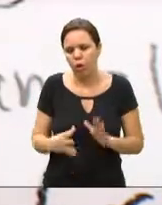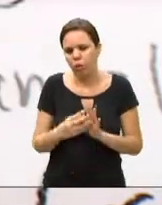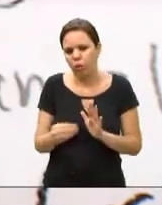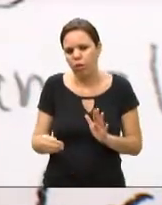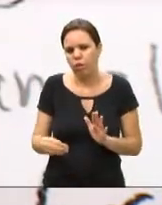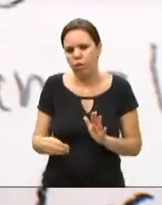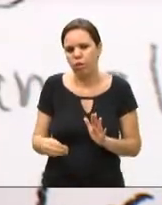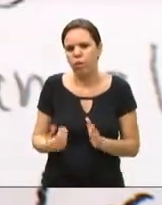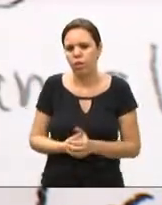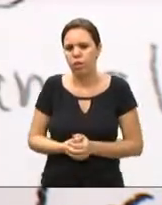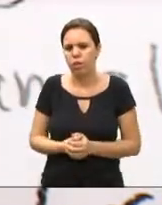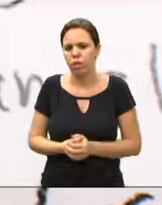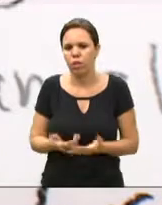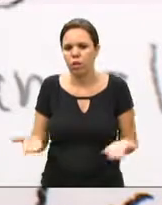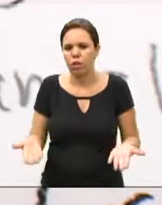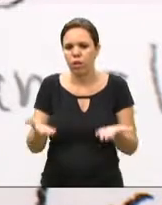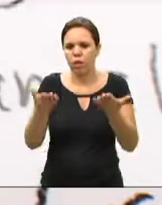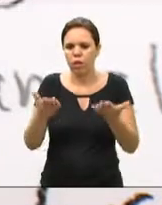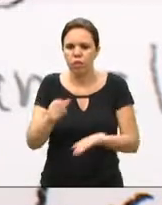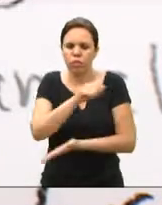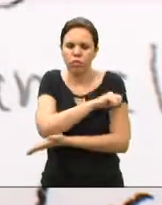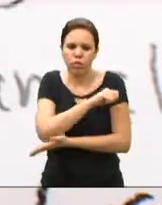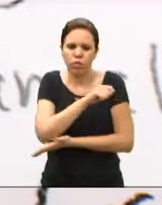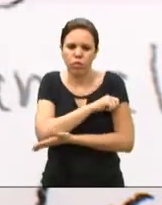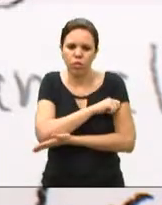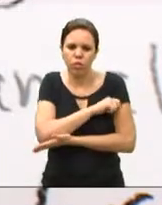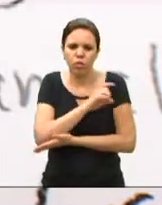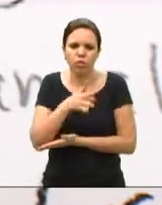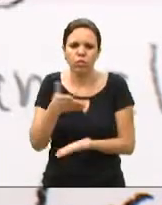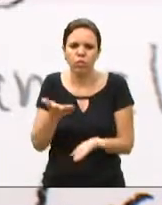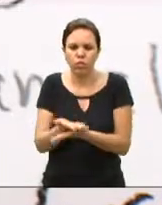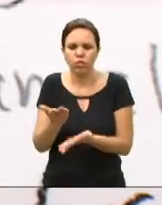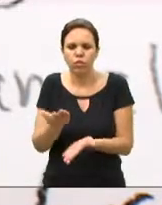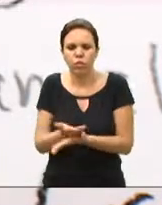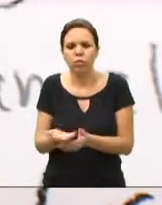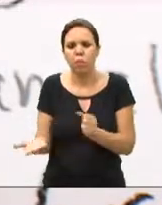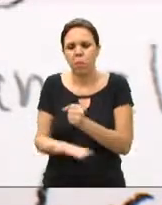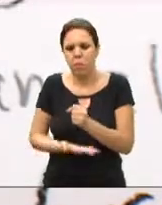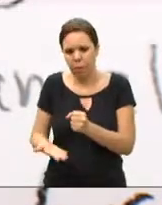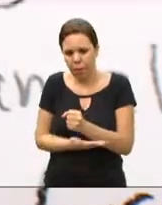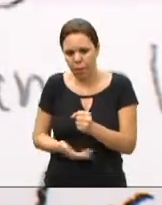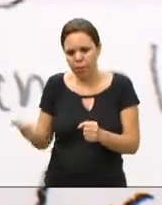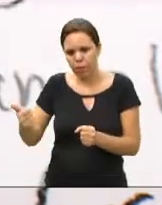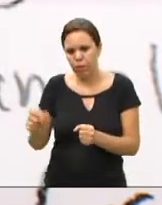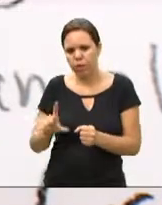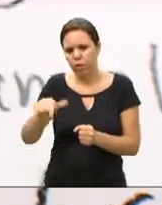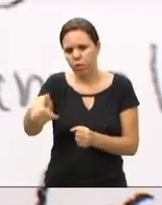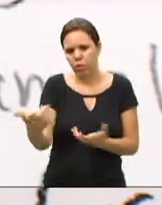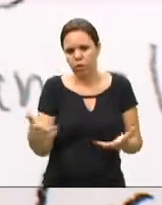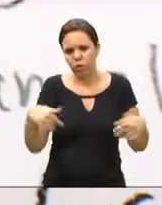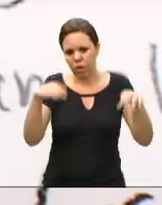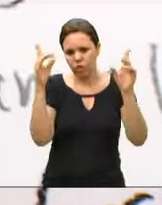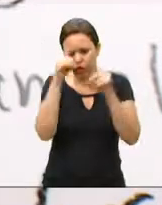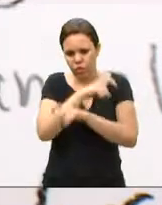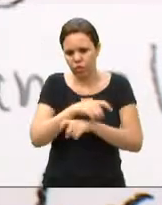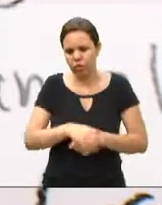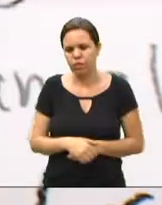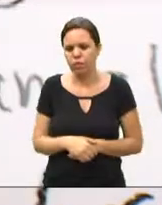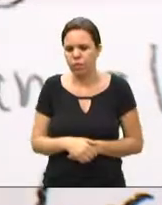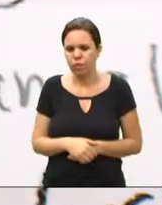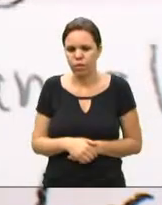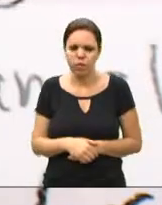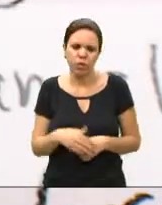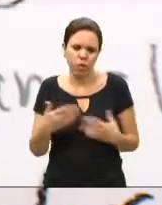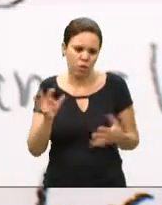que privilegia os alunos, né, de alguma forma que acerte as componentes básicas primeiro, para depois acertar as mais difíceis,